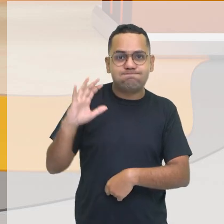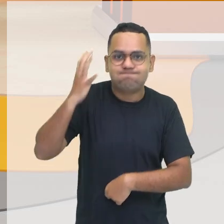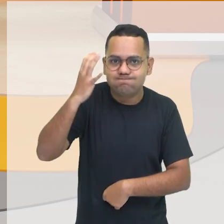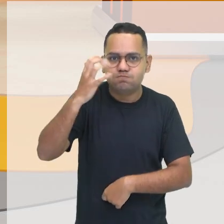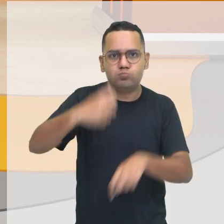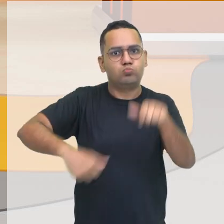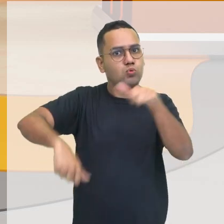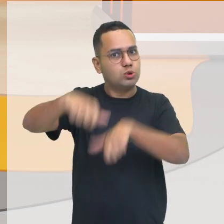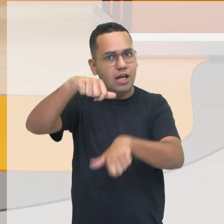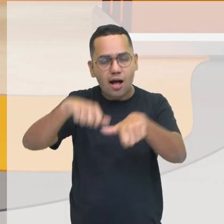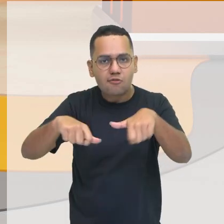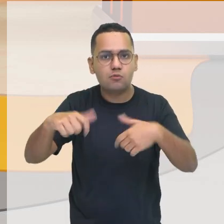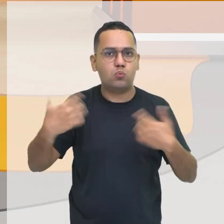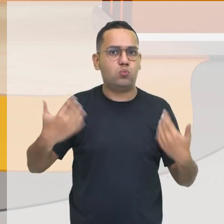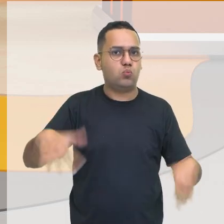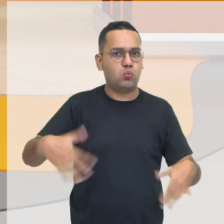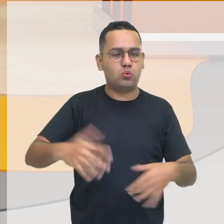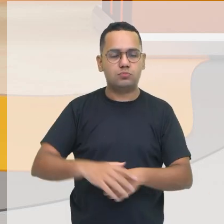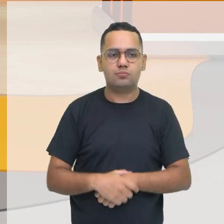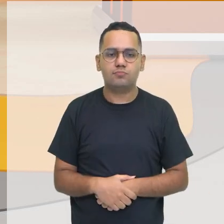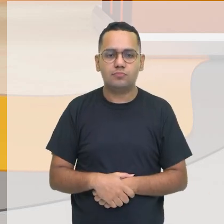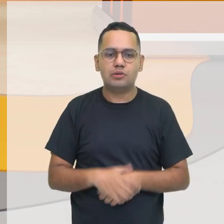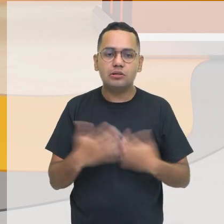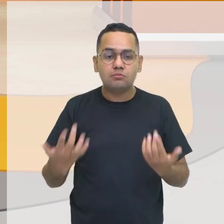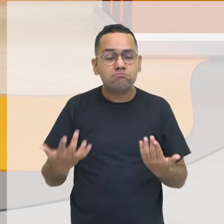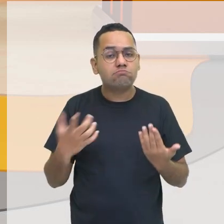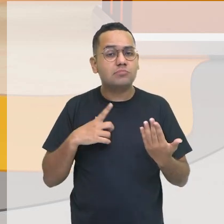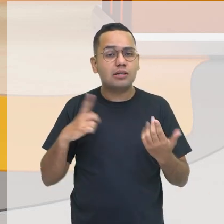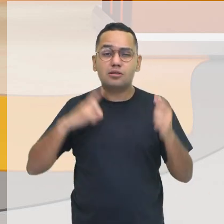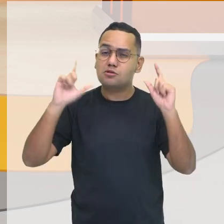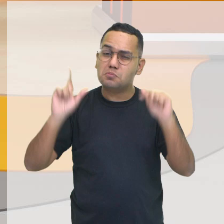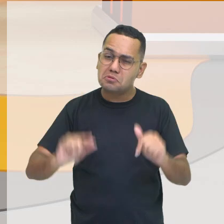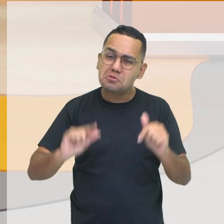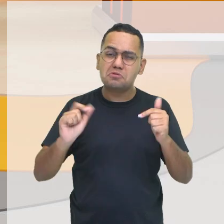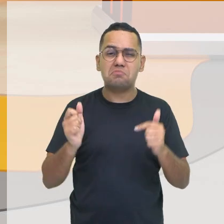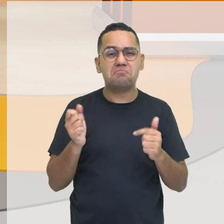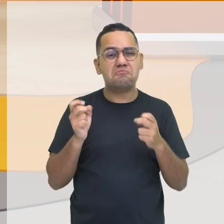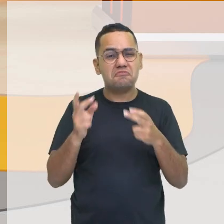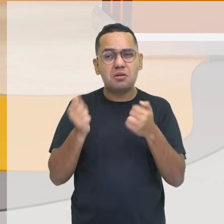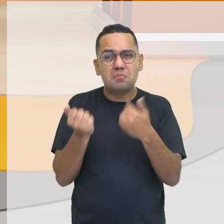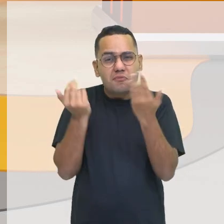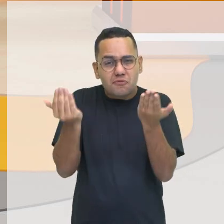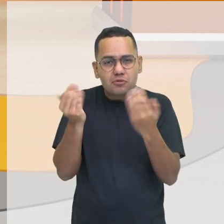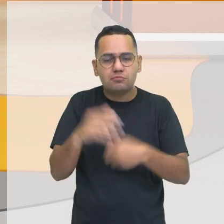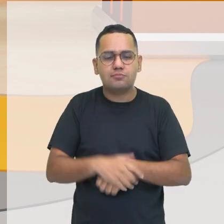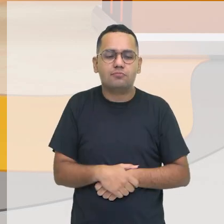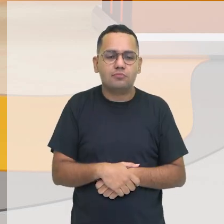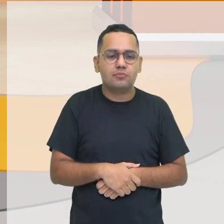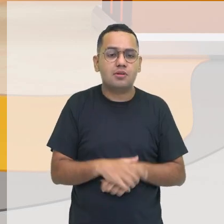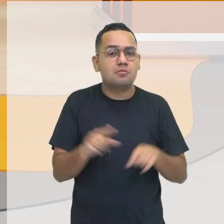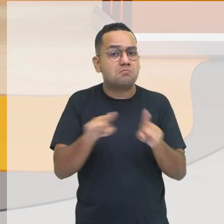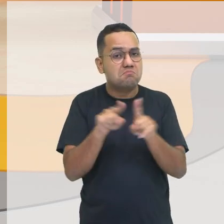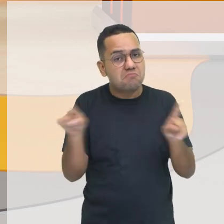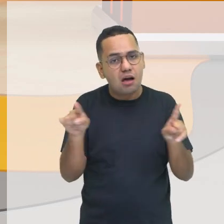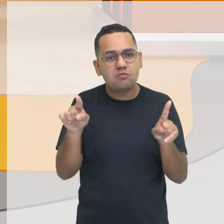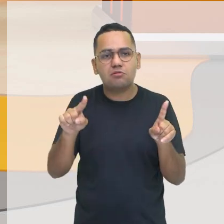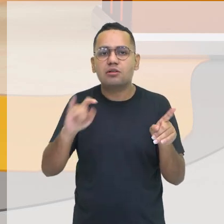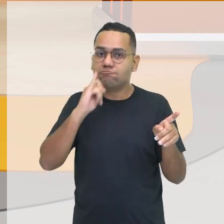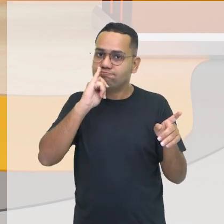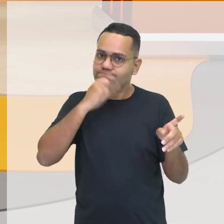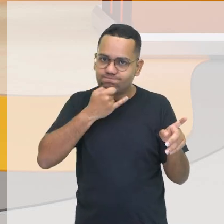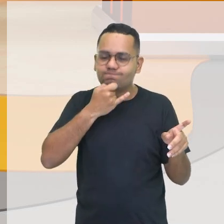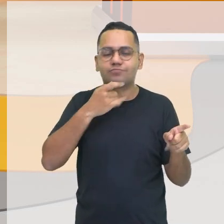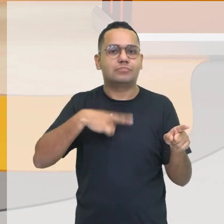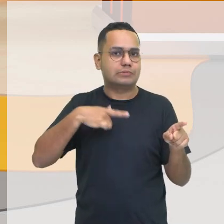fazer com que a produção do café no mercado internacional ele acabe caindo. E isso vai gerar um impacto negativo